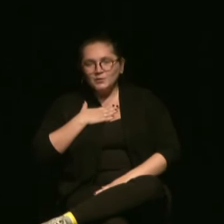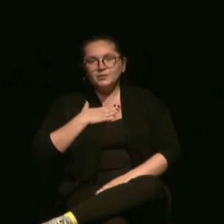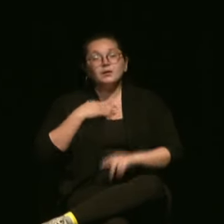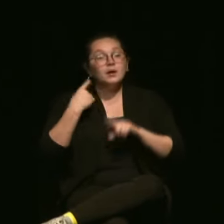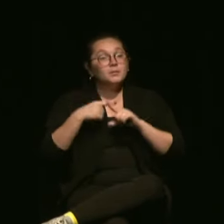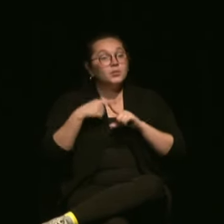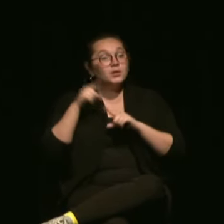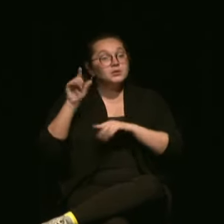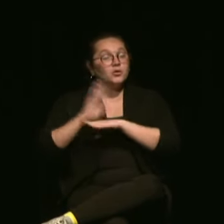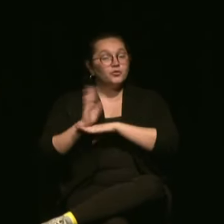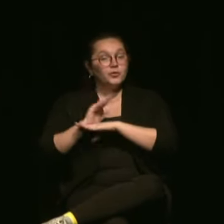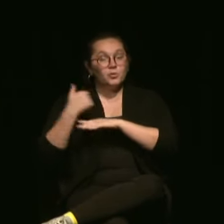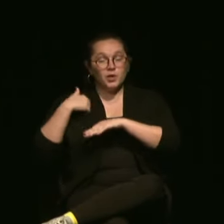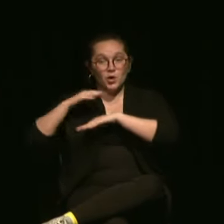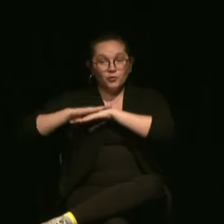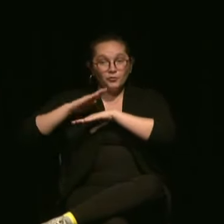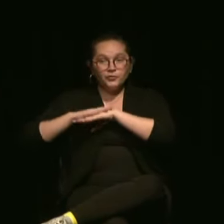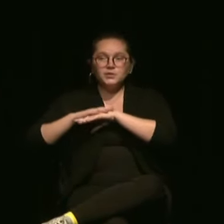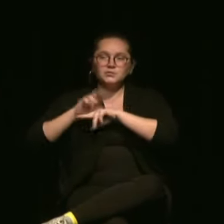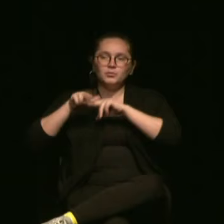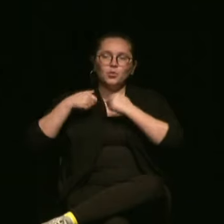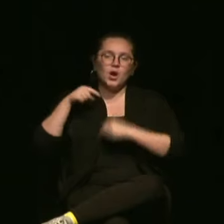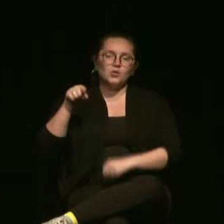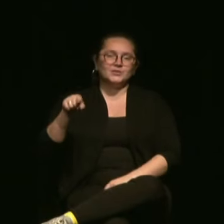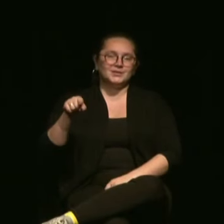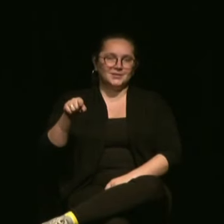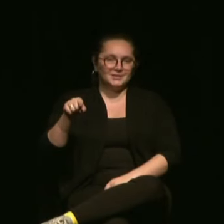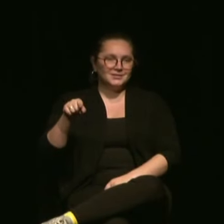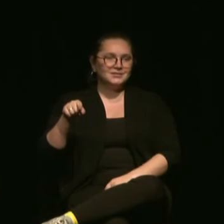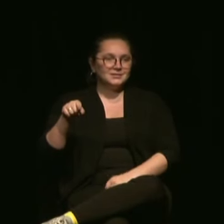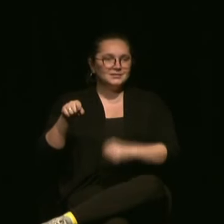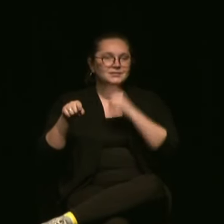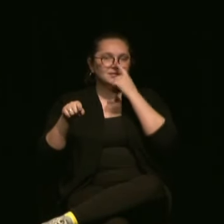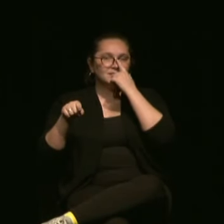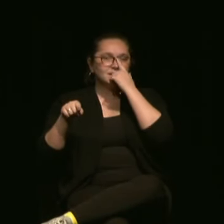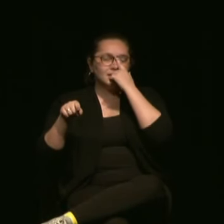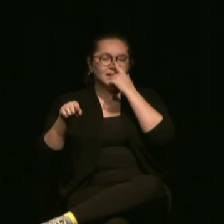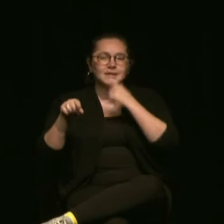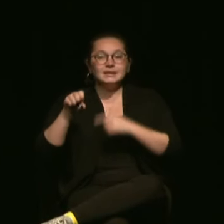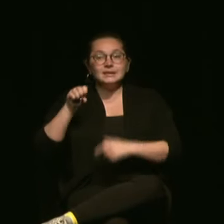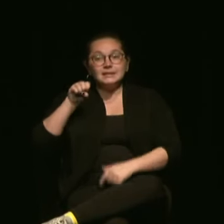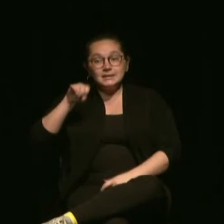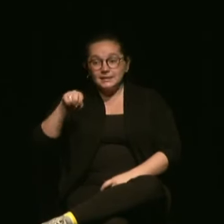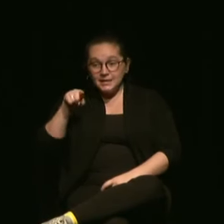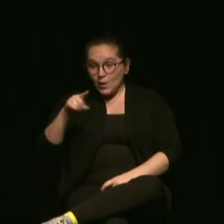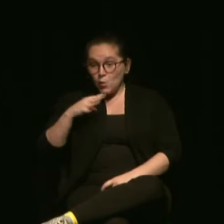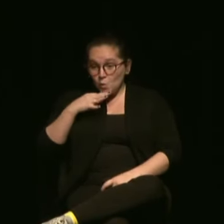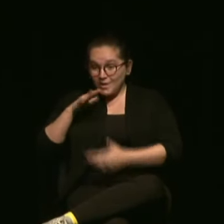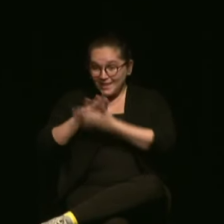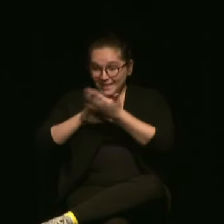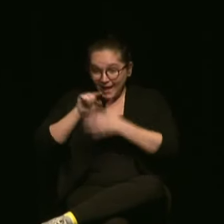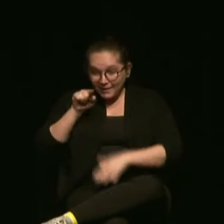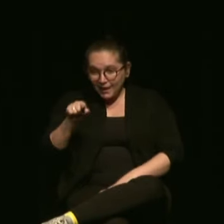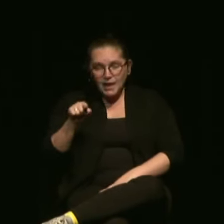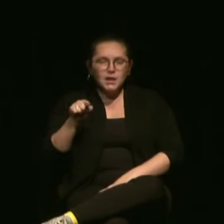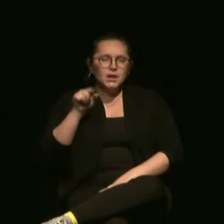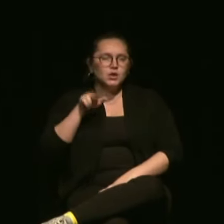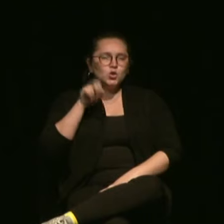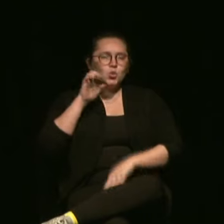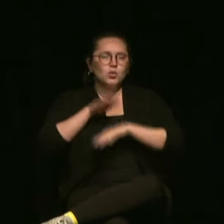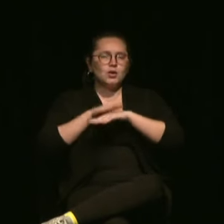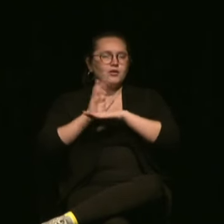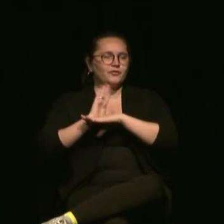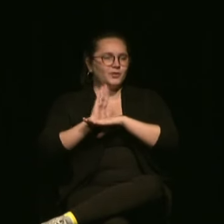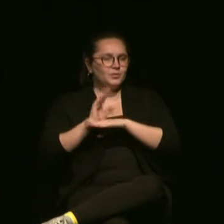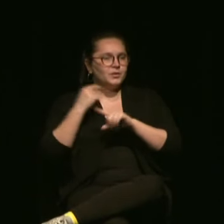Porque esse é um filme que eu fiz por causa dele, né? É um filme que não existiria sem ele. Essa ideia de interrogar as imagens,